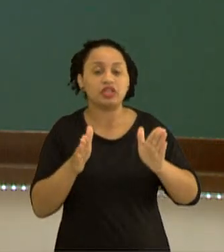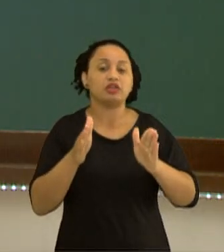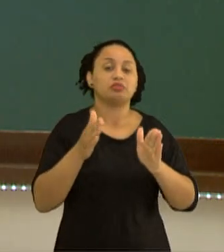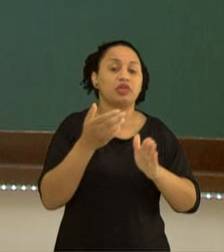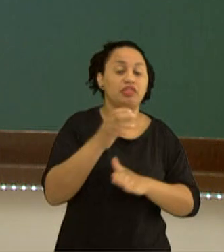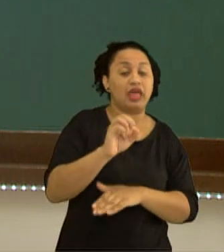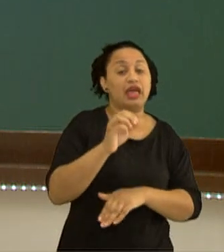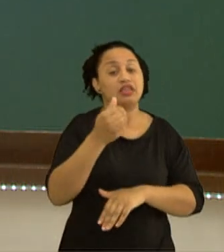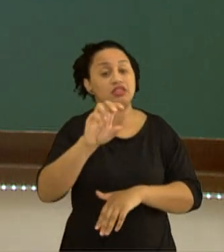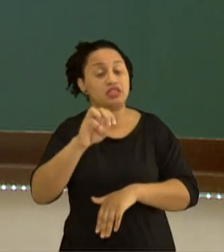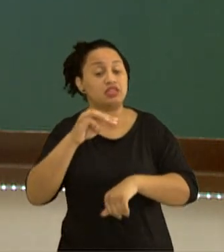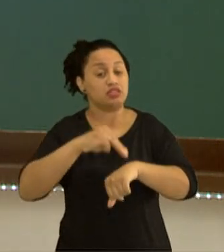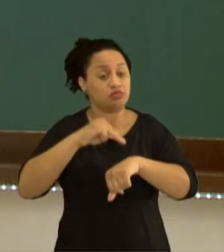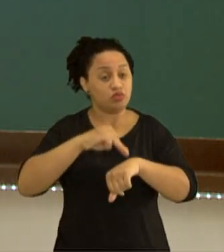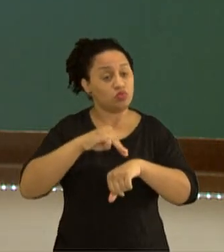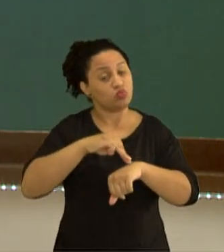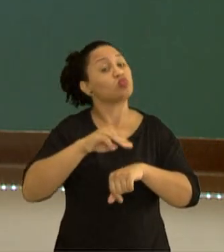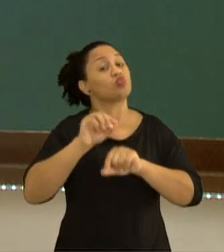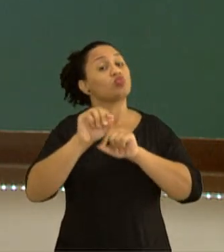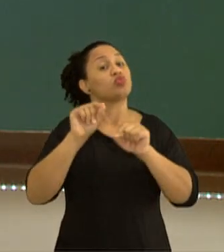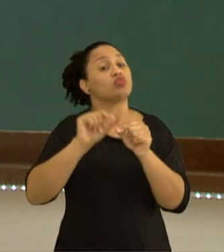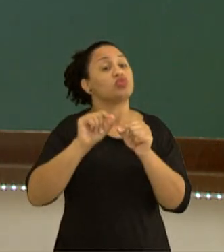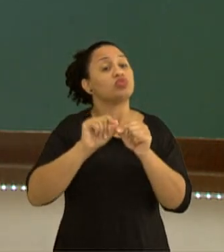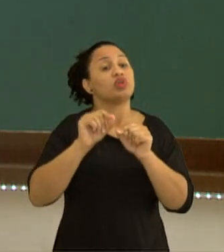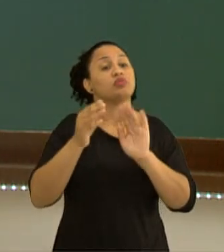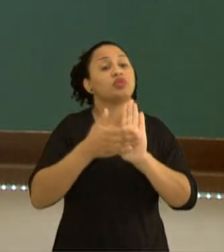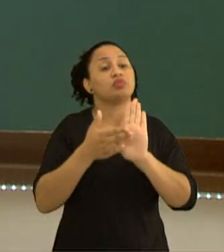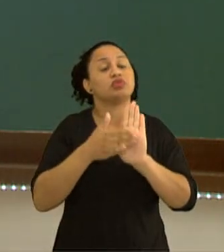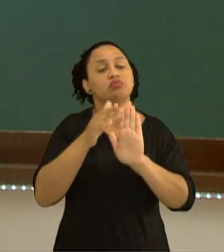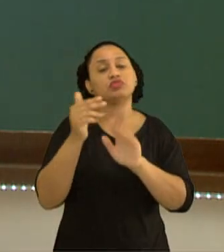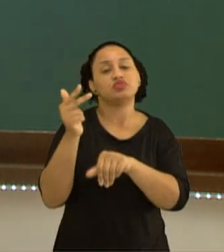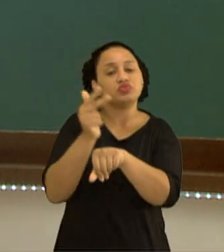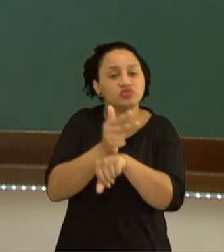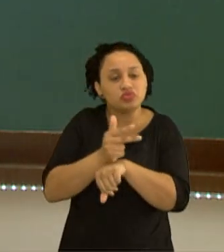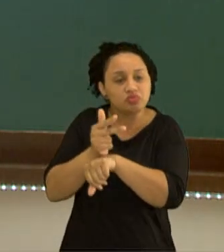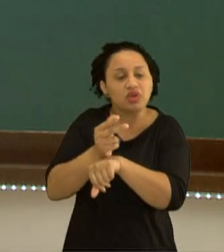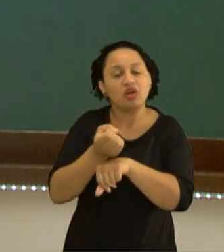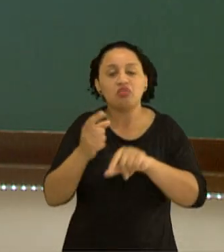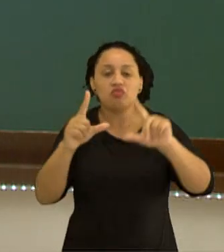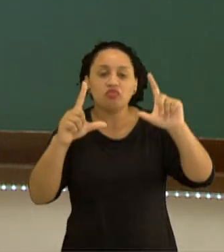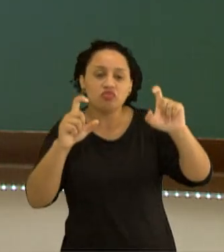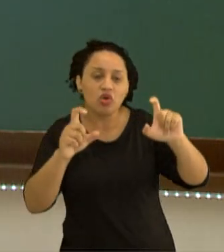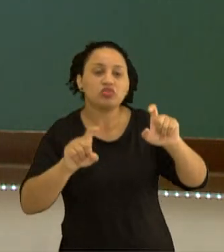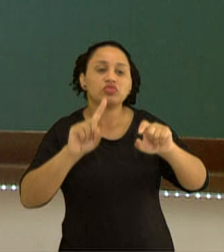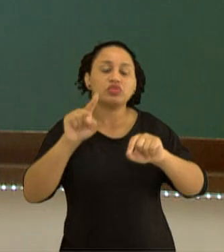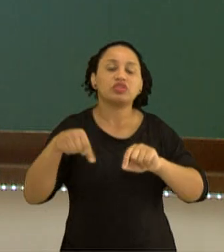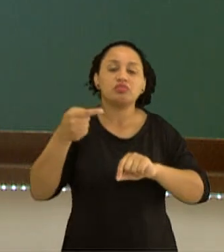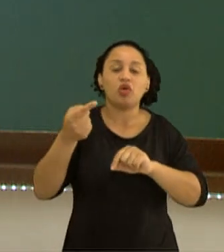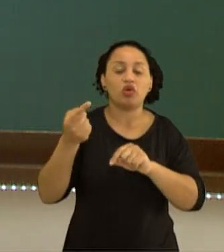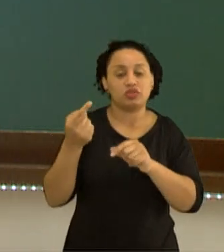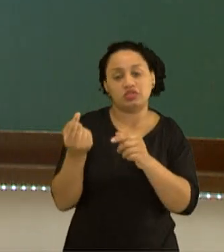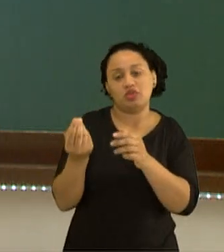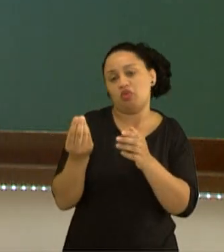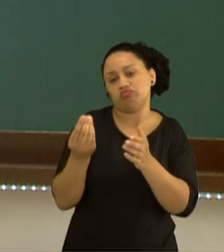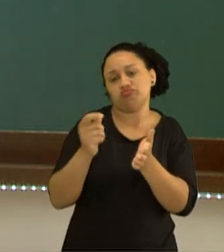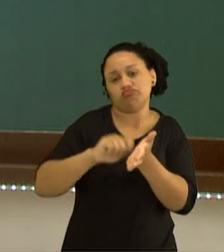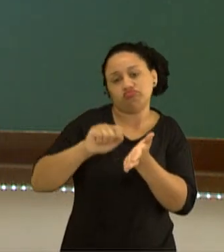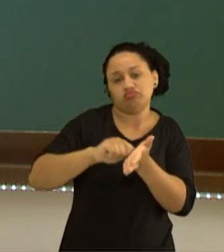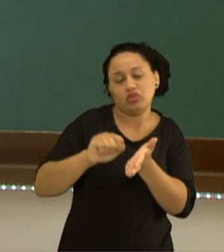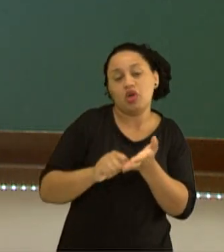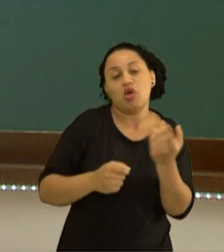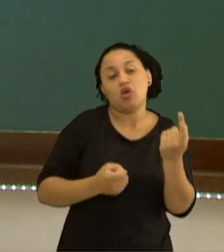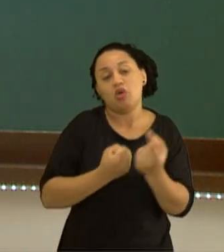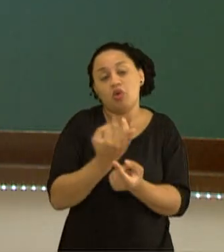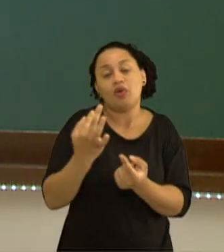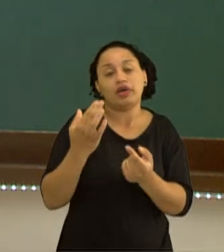o tempo que você tem. E aí a proposta é, você pode gravar, tirar uma foto, enfim, e depois, né, ou anotar quais são os